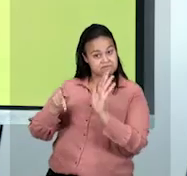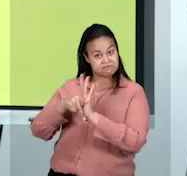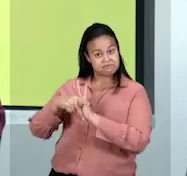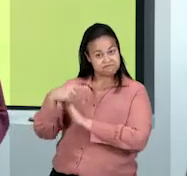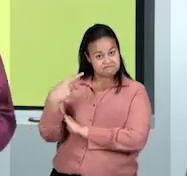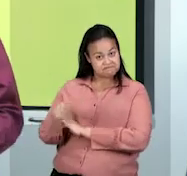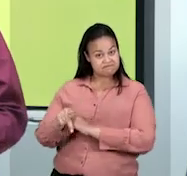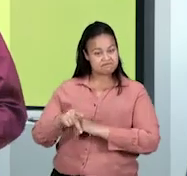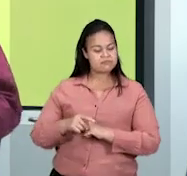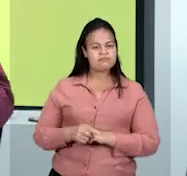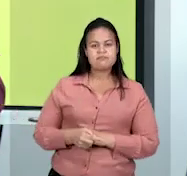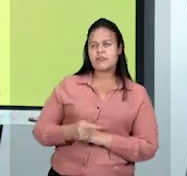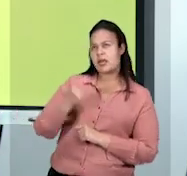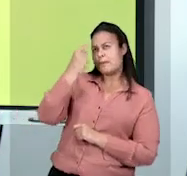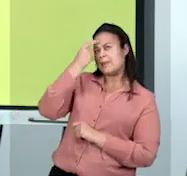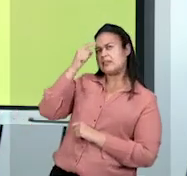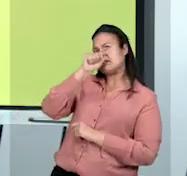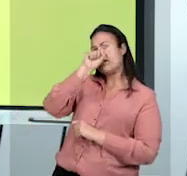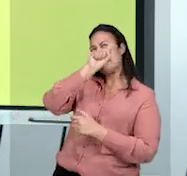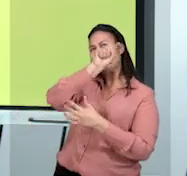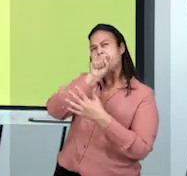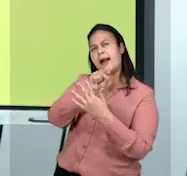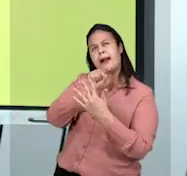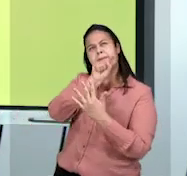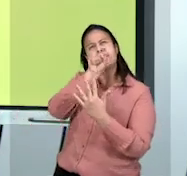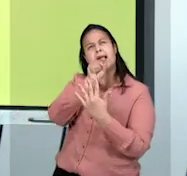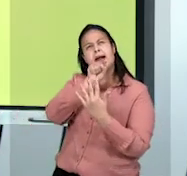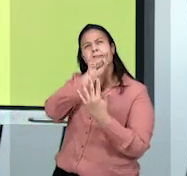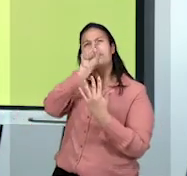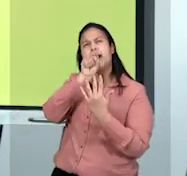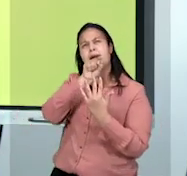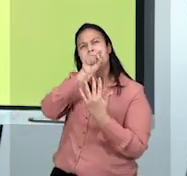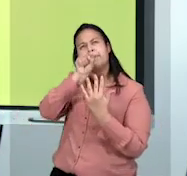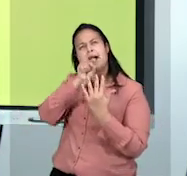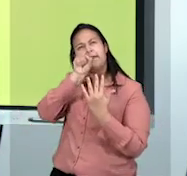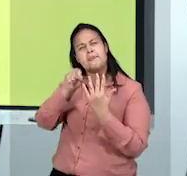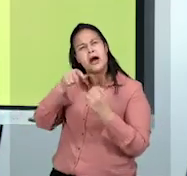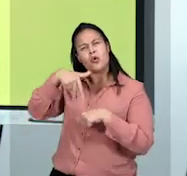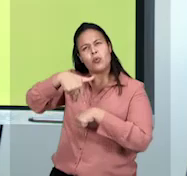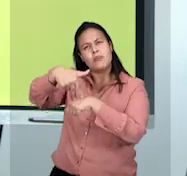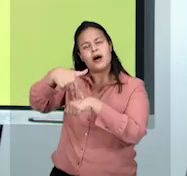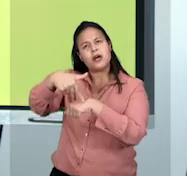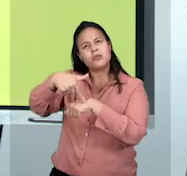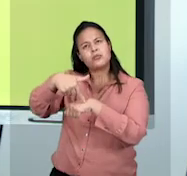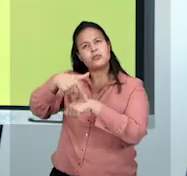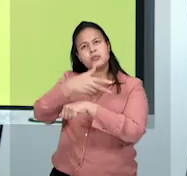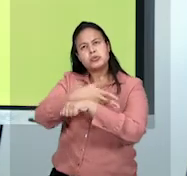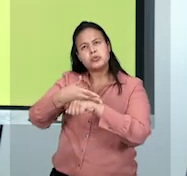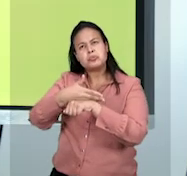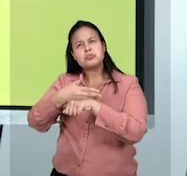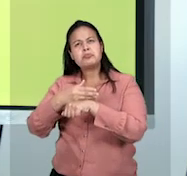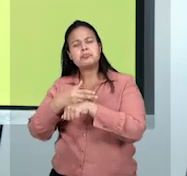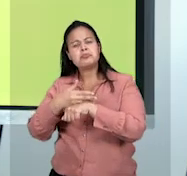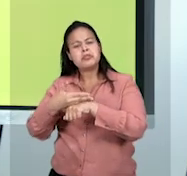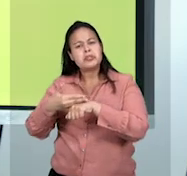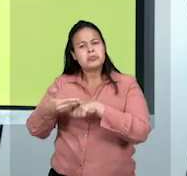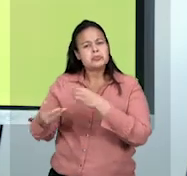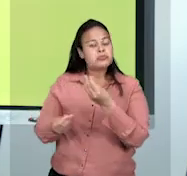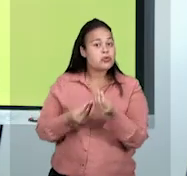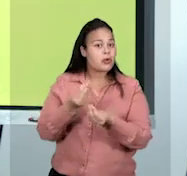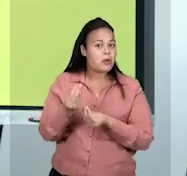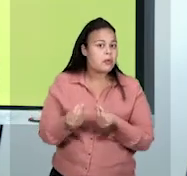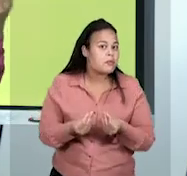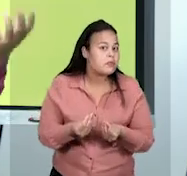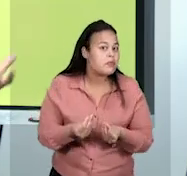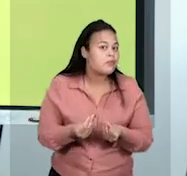levantar questões das atitudes humanas associadas aos seus comportamentos, e aí